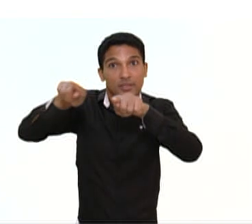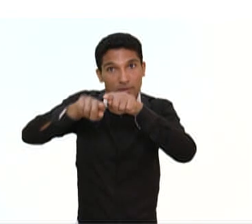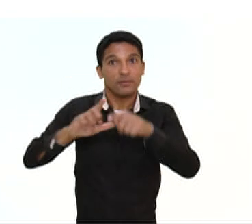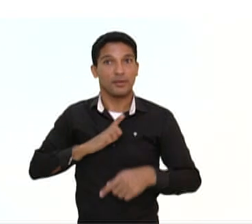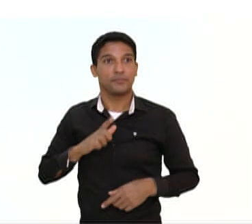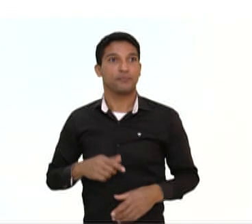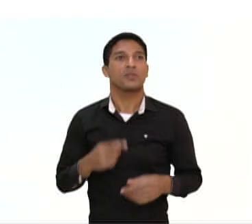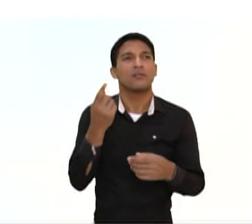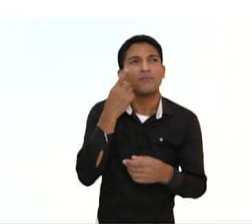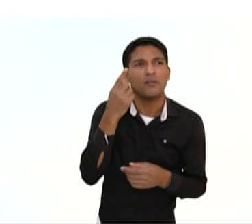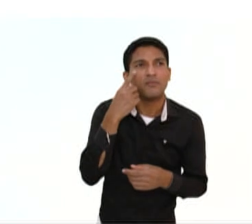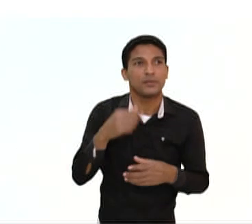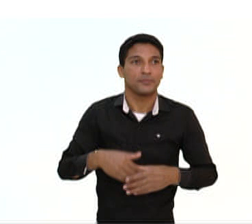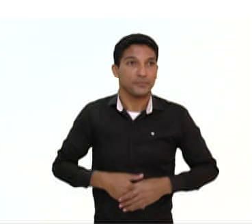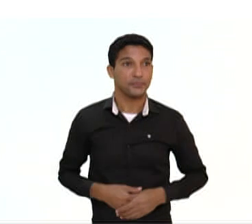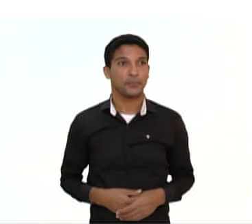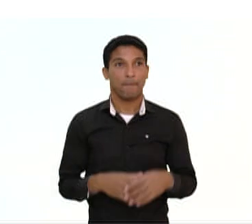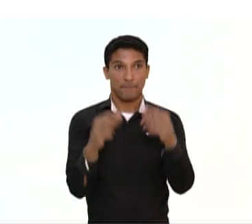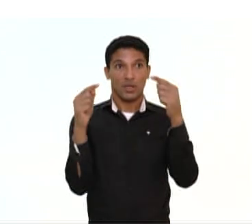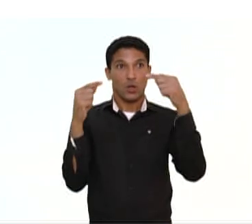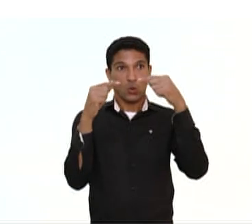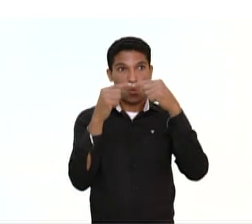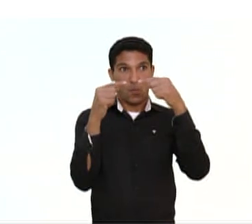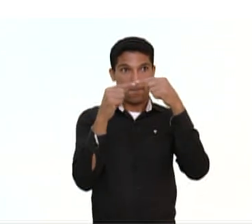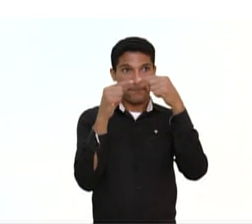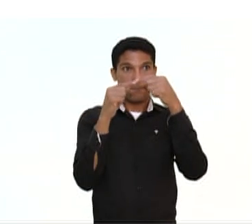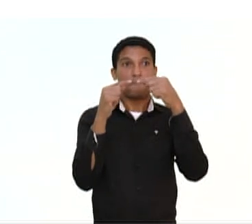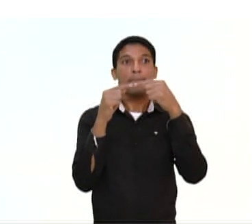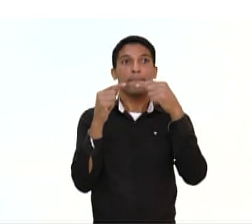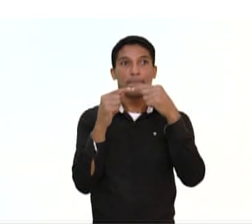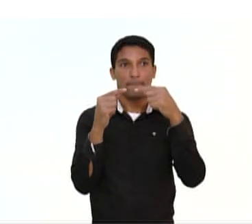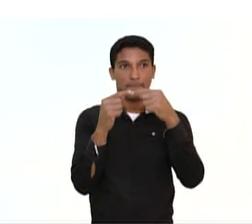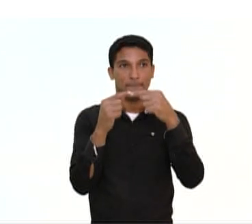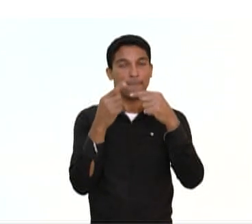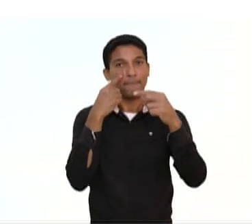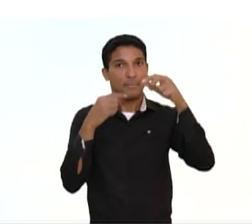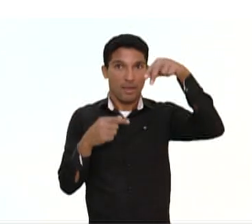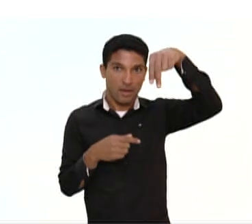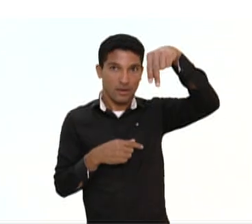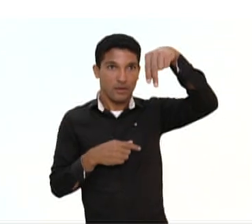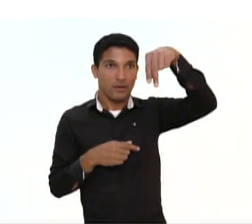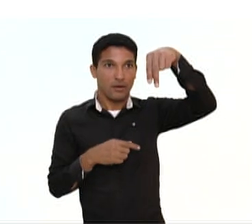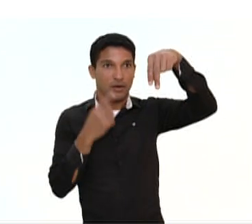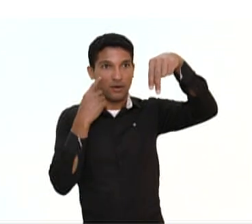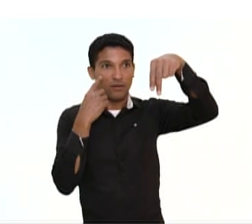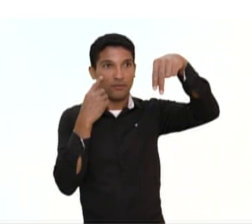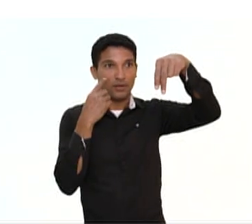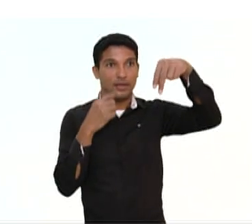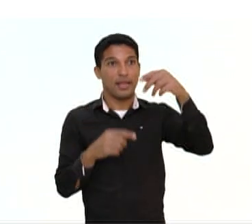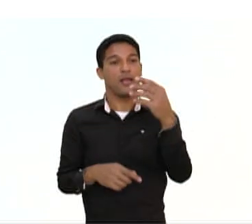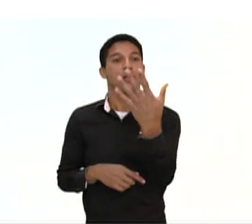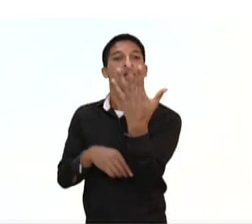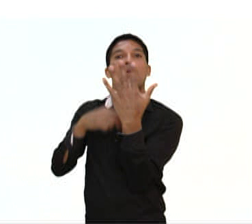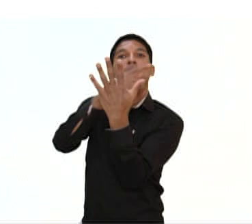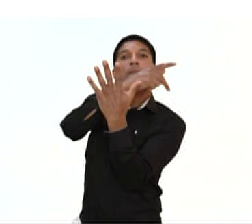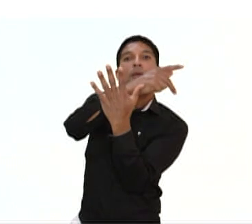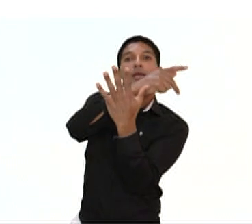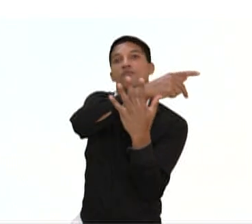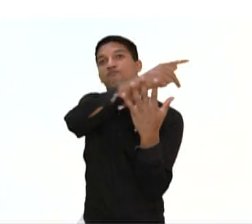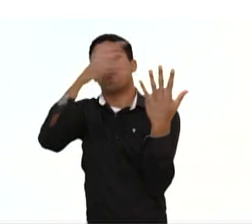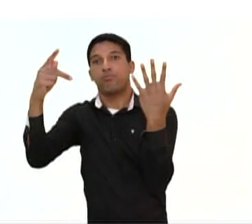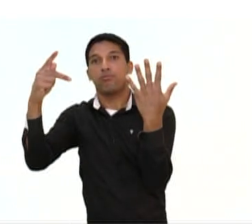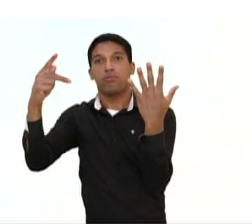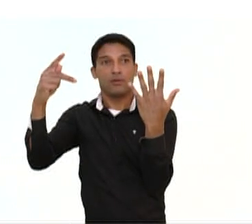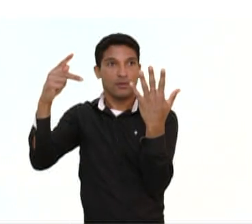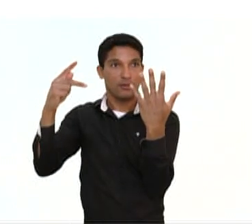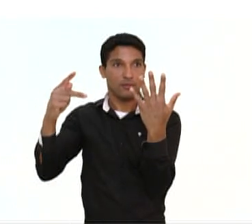elementos tomados P a P com n e P pertence ao conjunto dos números naturais e n maior ou igual a P é